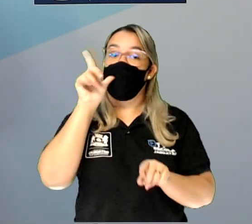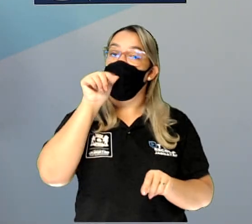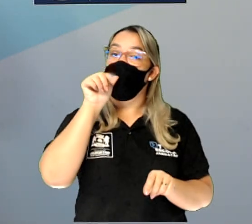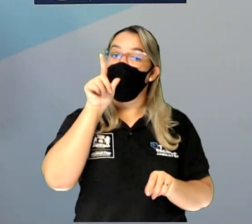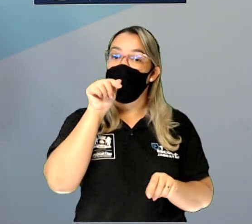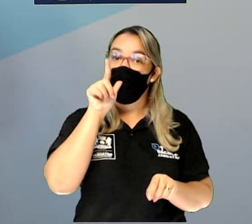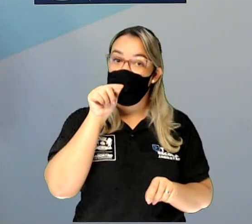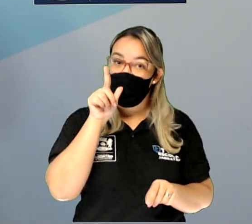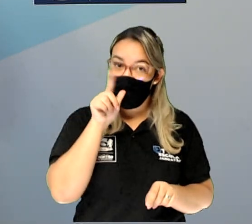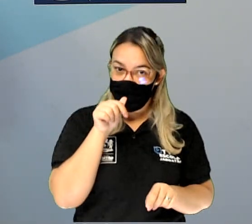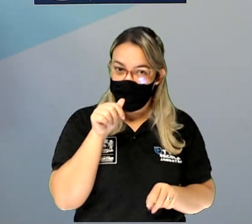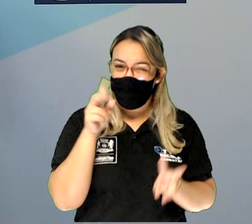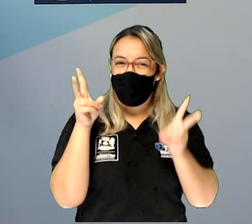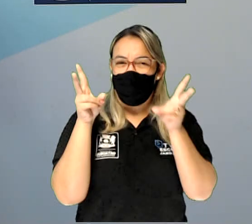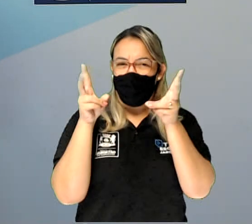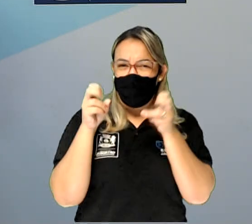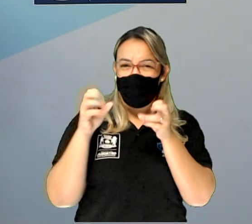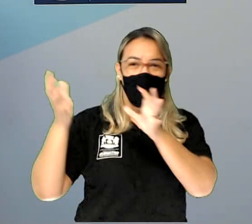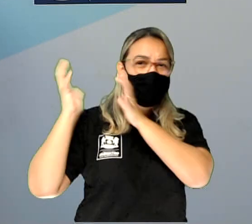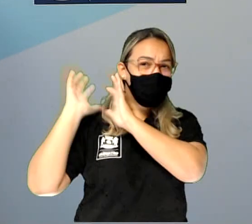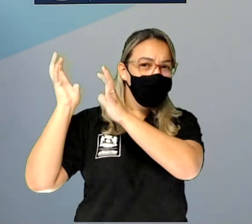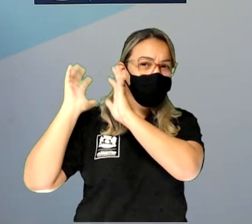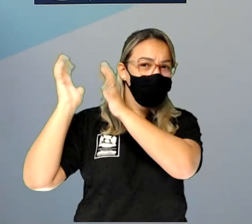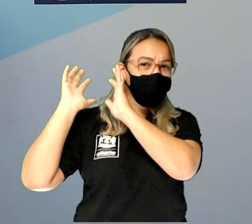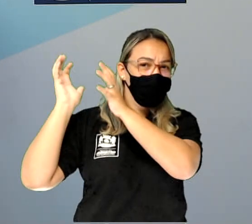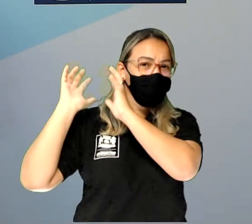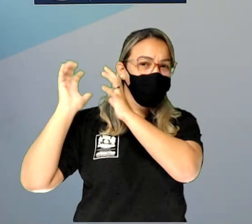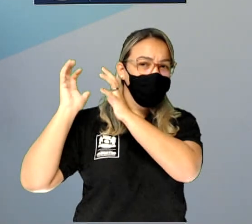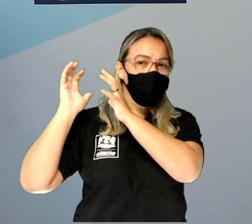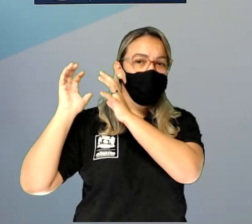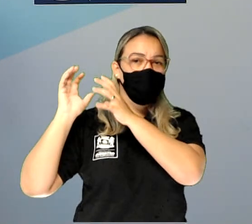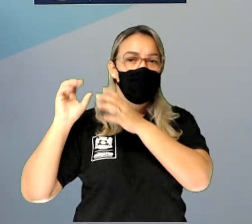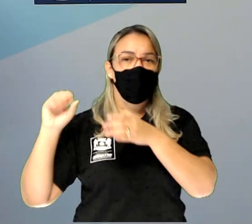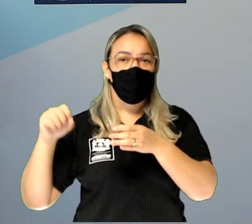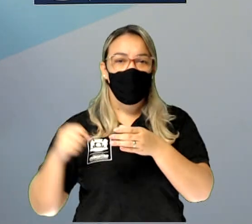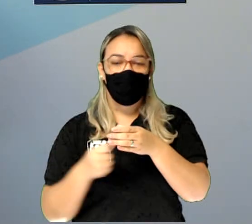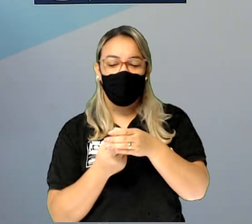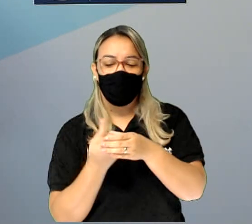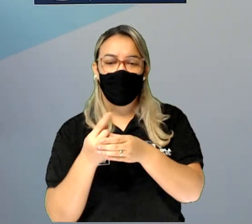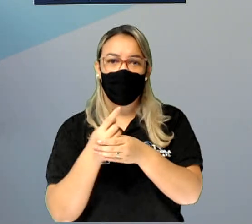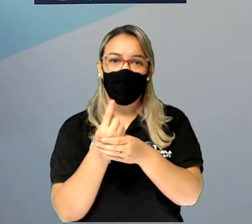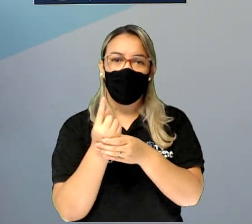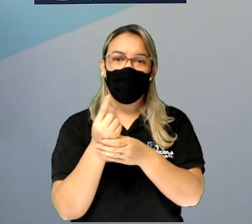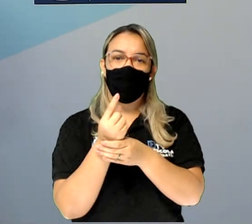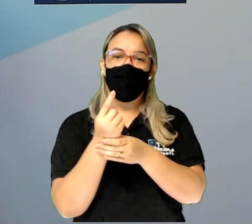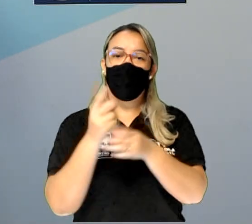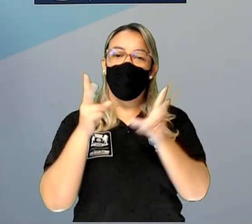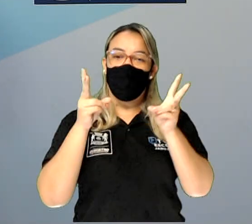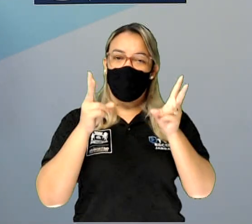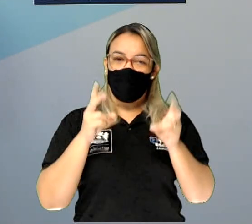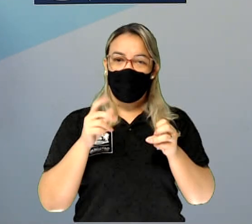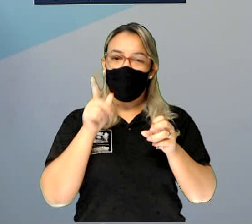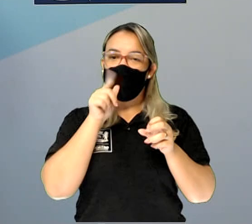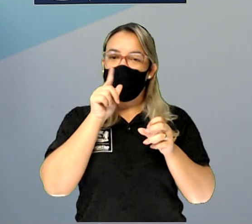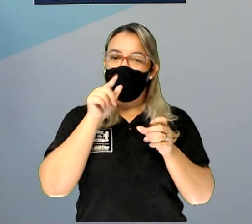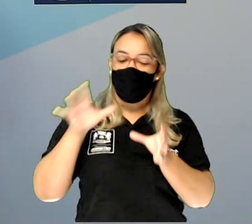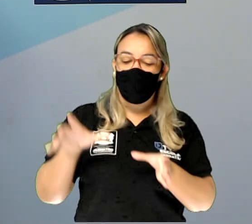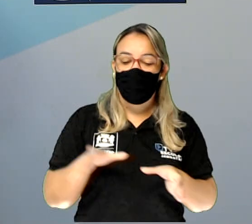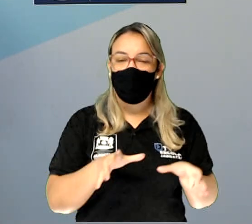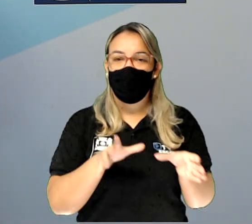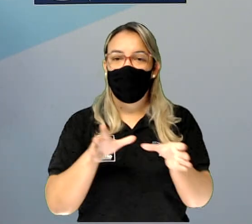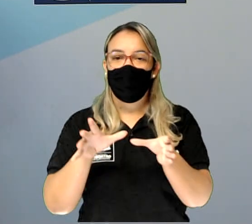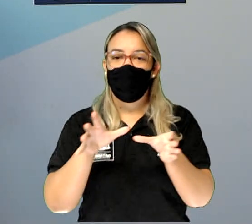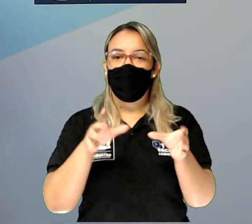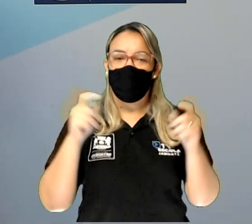tá? Veja aqui a semente de um coco já germinando, foi levado pela água, né? E a água ele tem essa capacidade